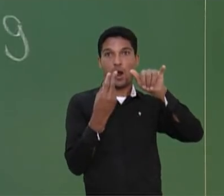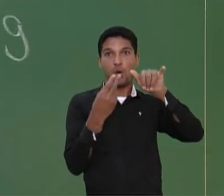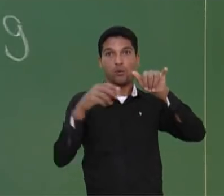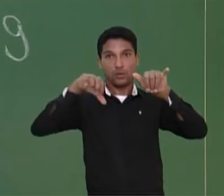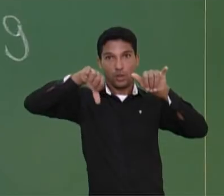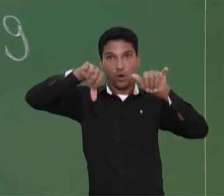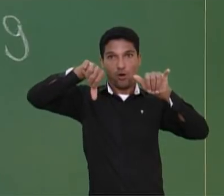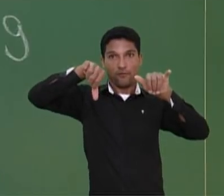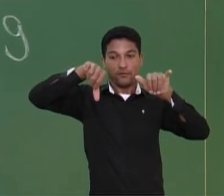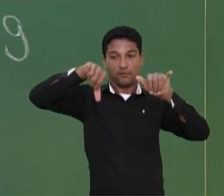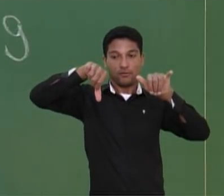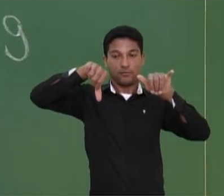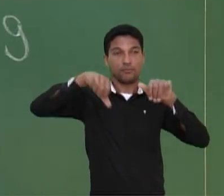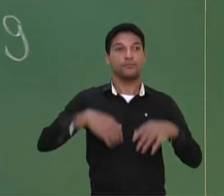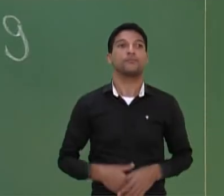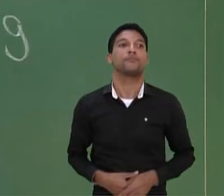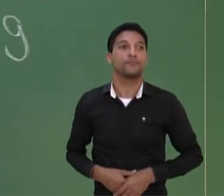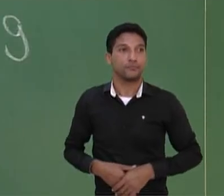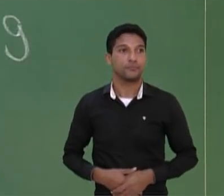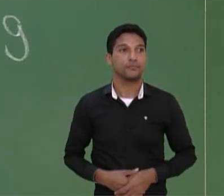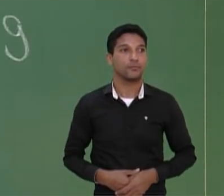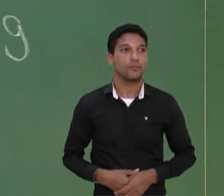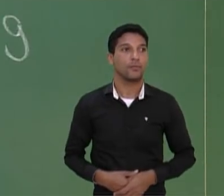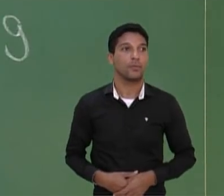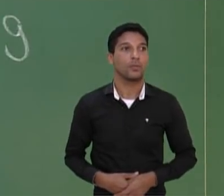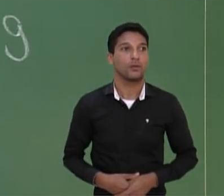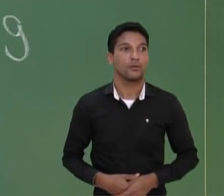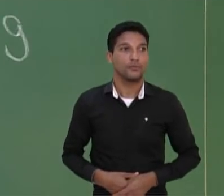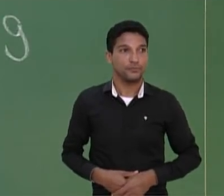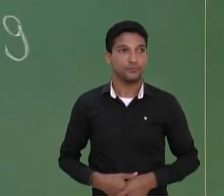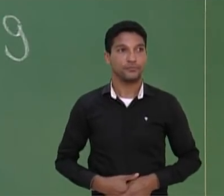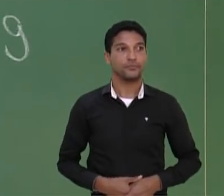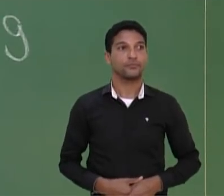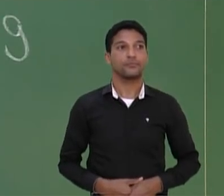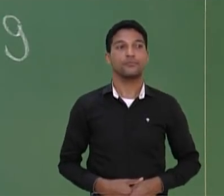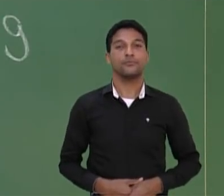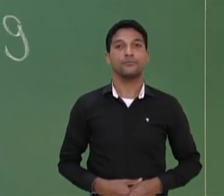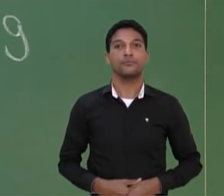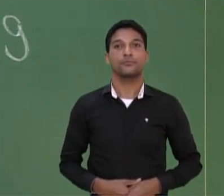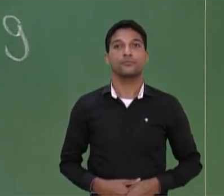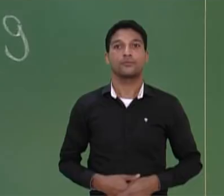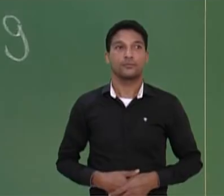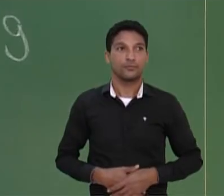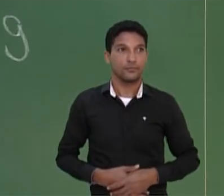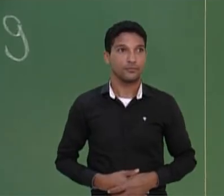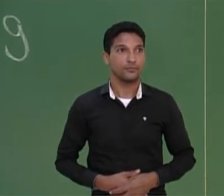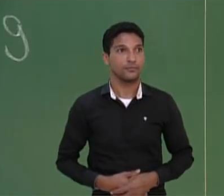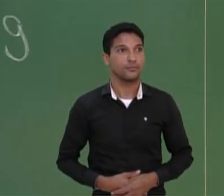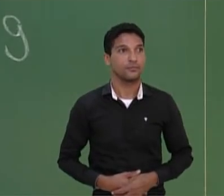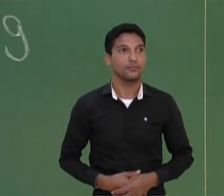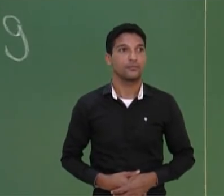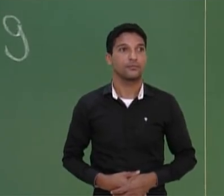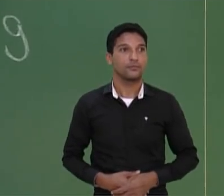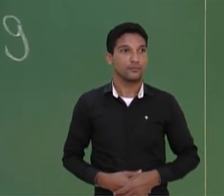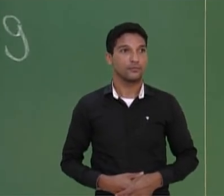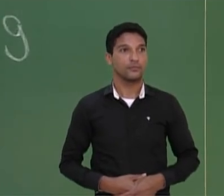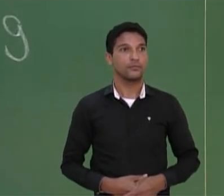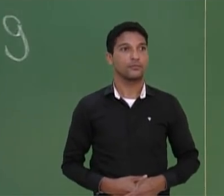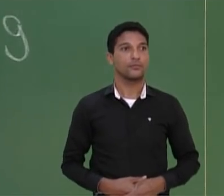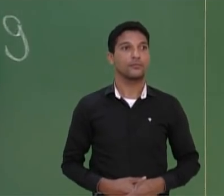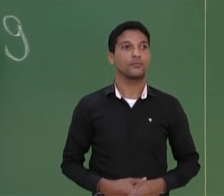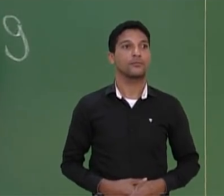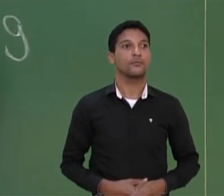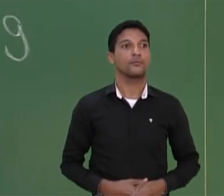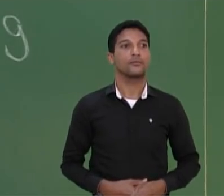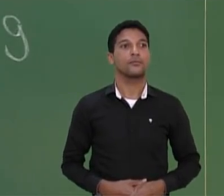y do vértice aqui, deixa eu só consertar aqui a formulazinha aqui, né? Detalhezinho, deixa eu